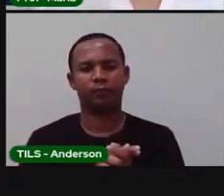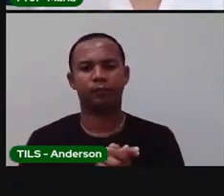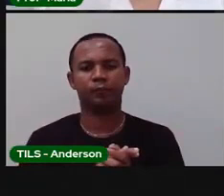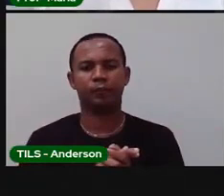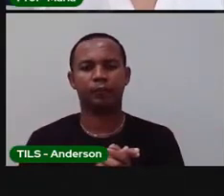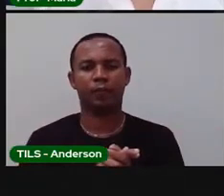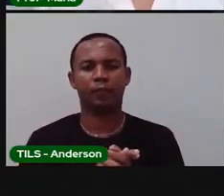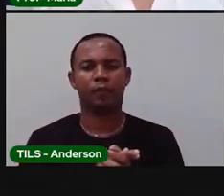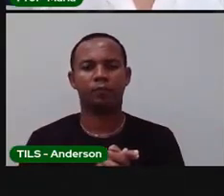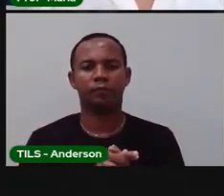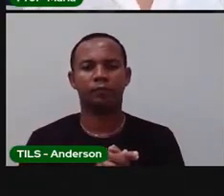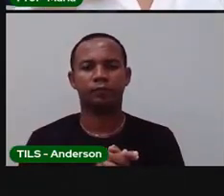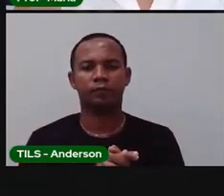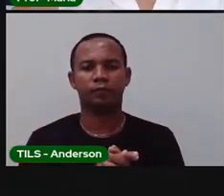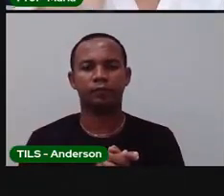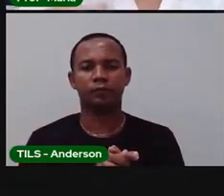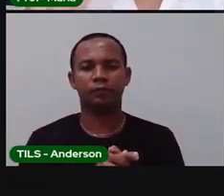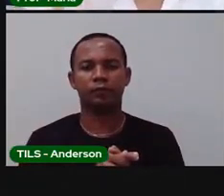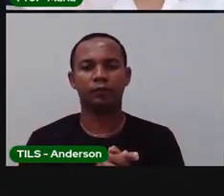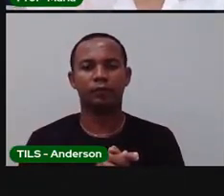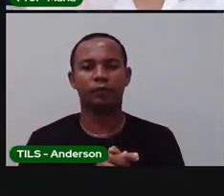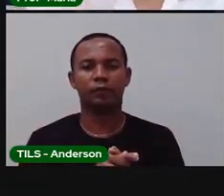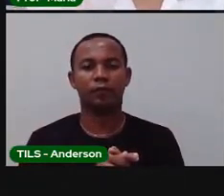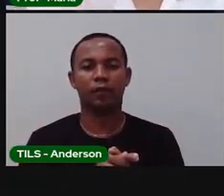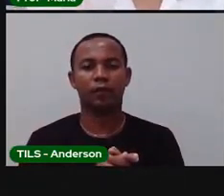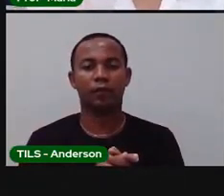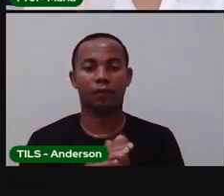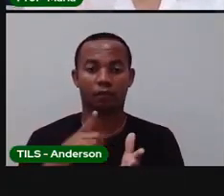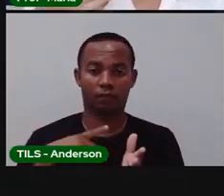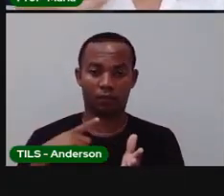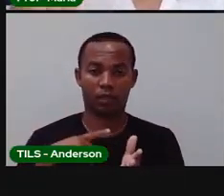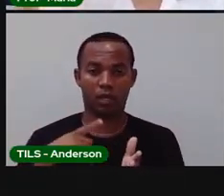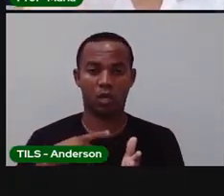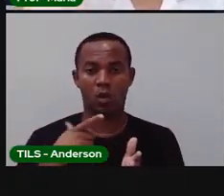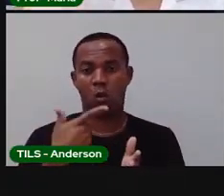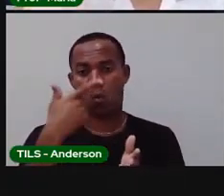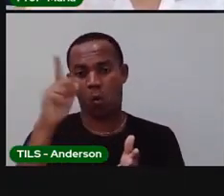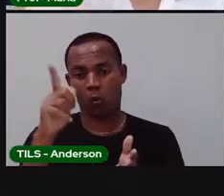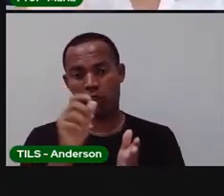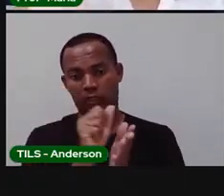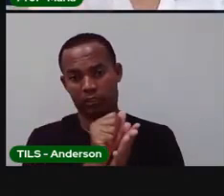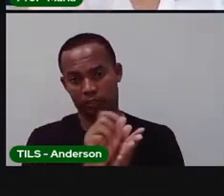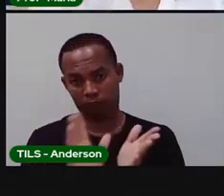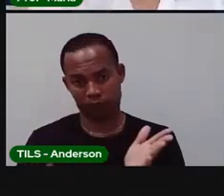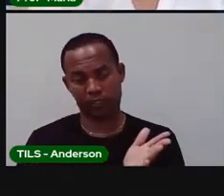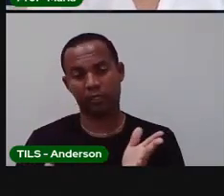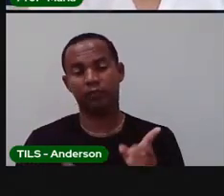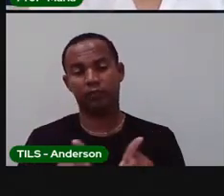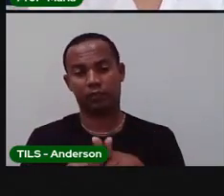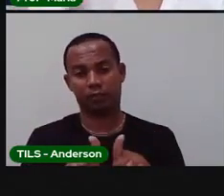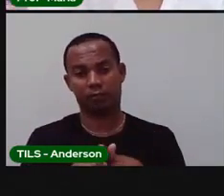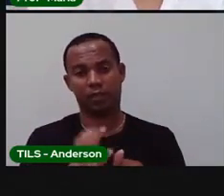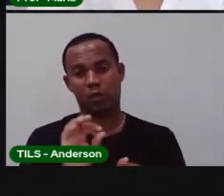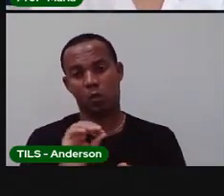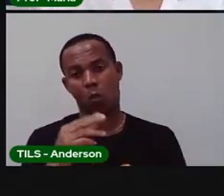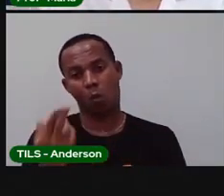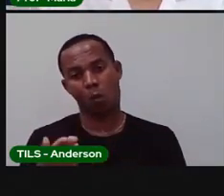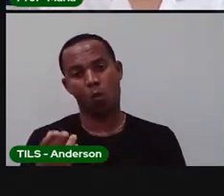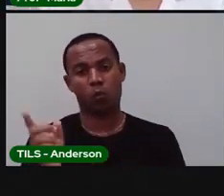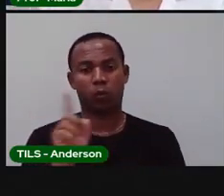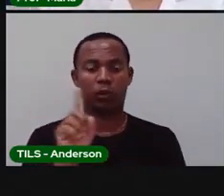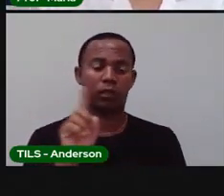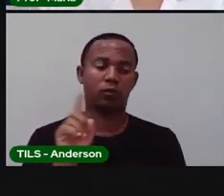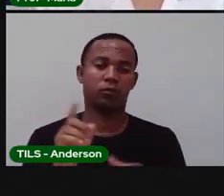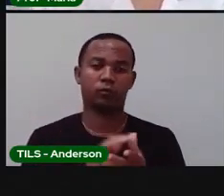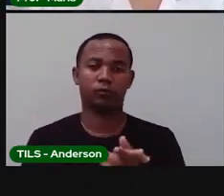fiquem cientes, certo? Que vai chegar uma outra atividade para vocês, que pode chegar uma outra atividade para vocês, ou o professor pode